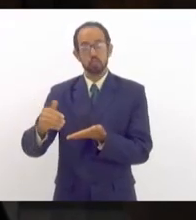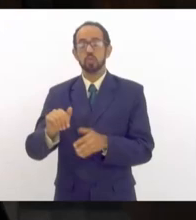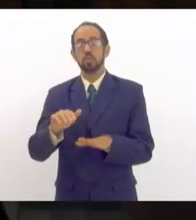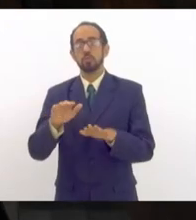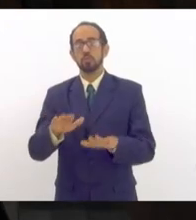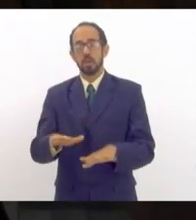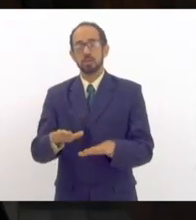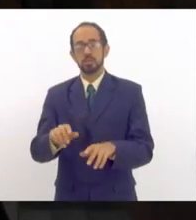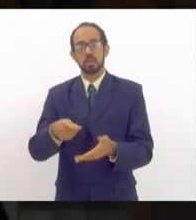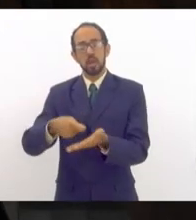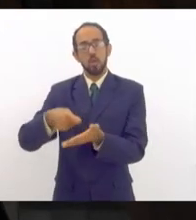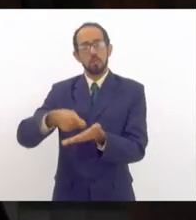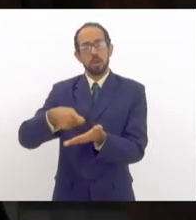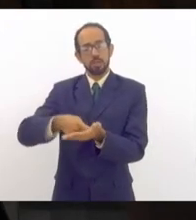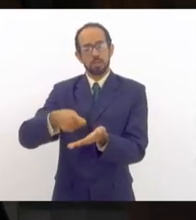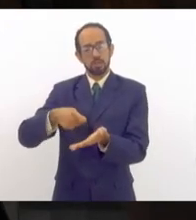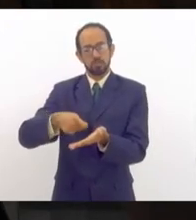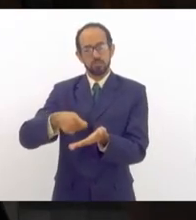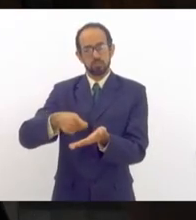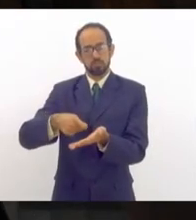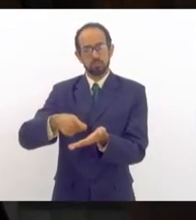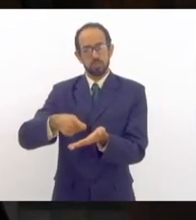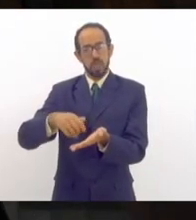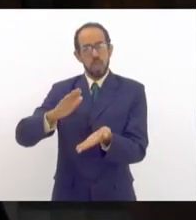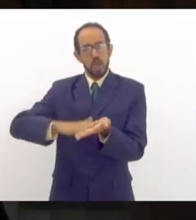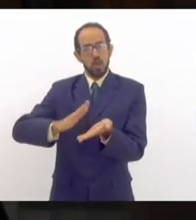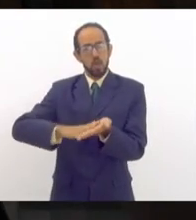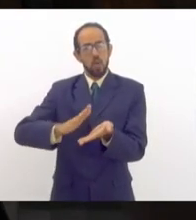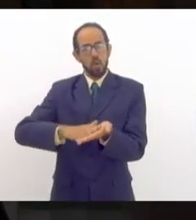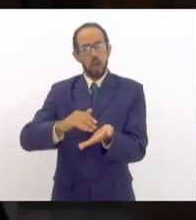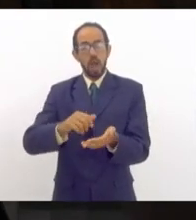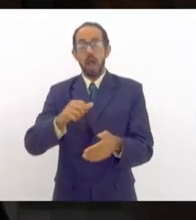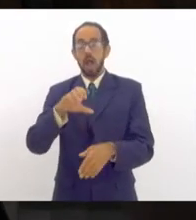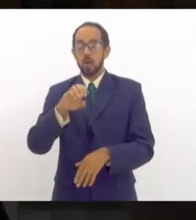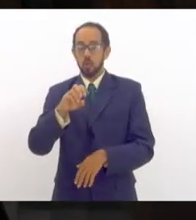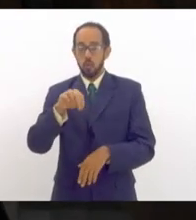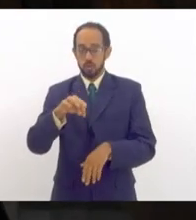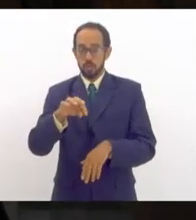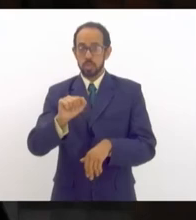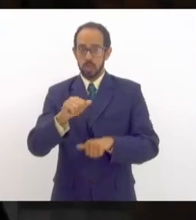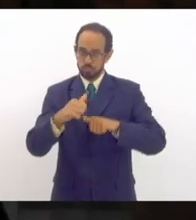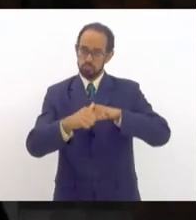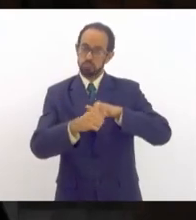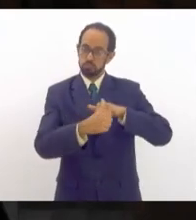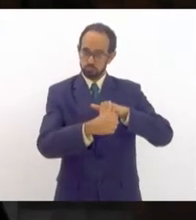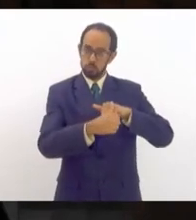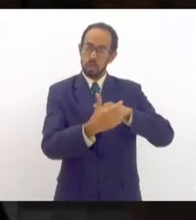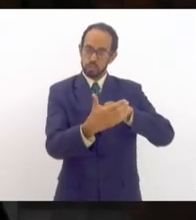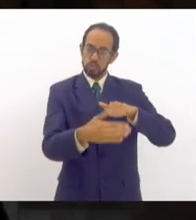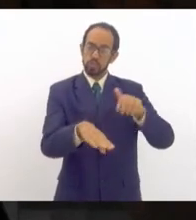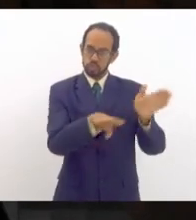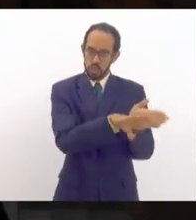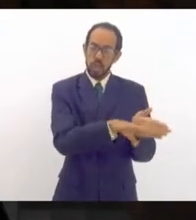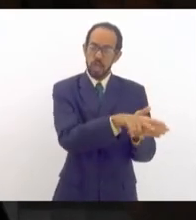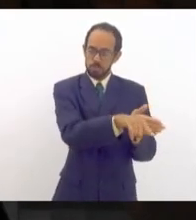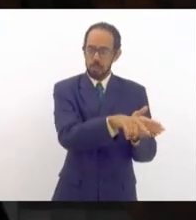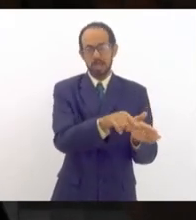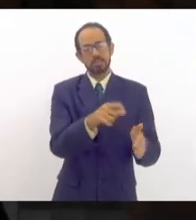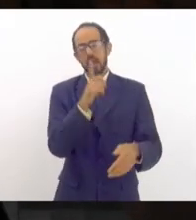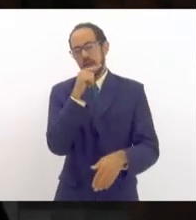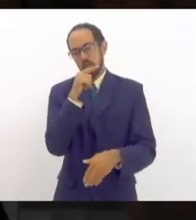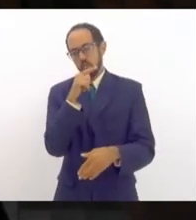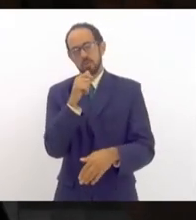na cobrança as contas estão chegando o abastecimento de água não está chegando Então